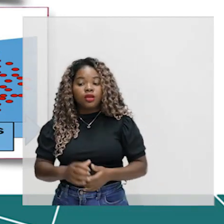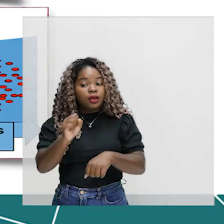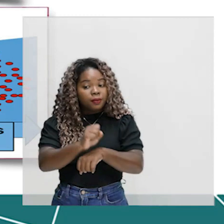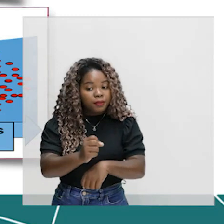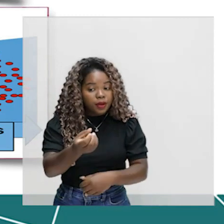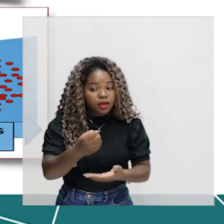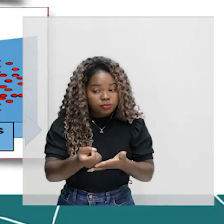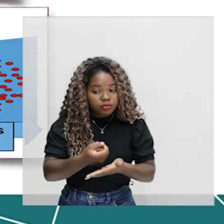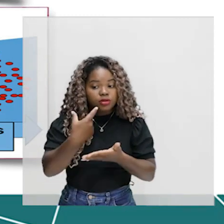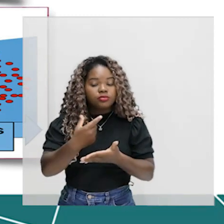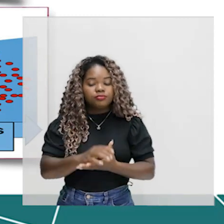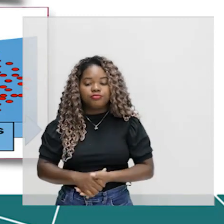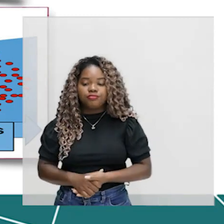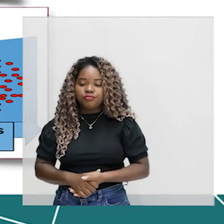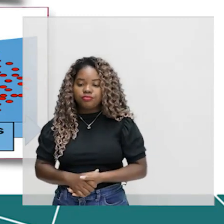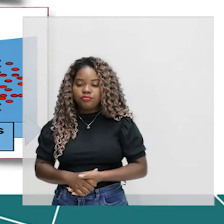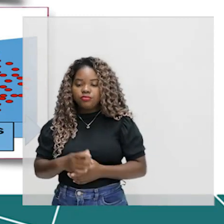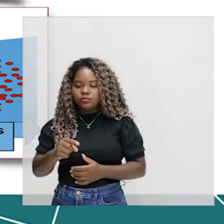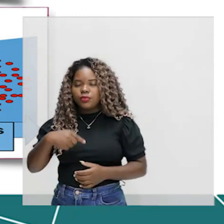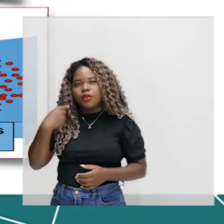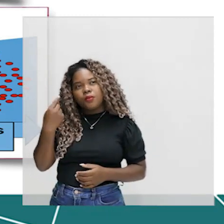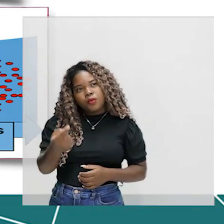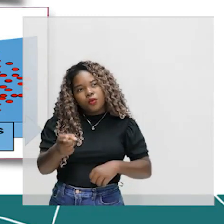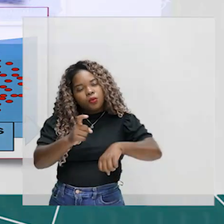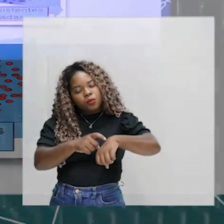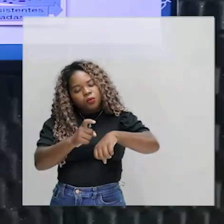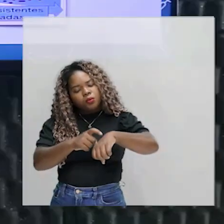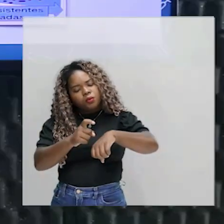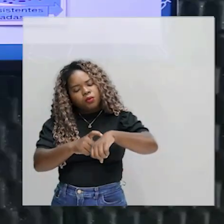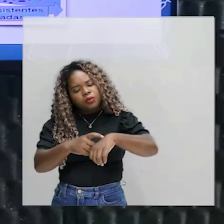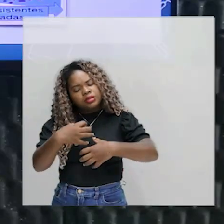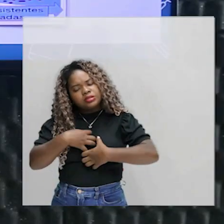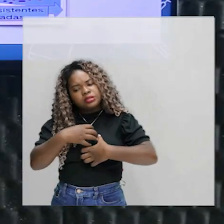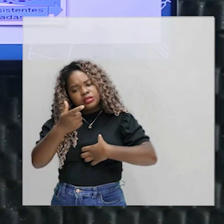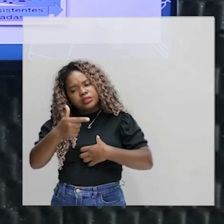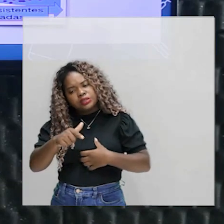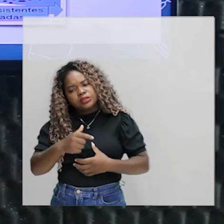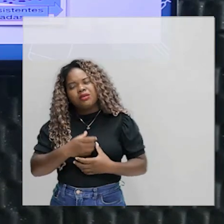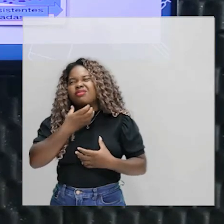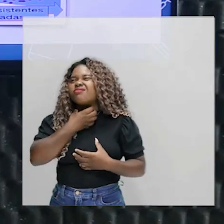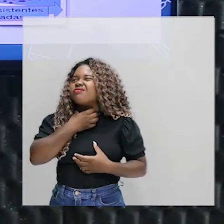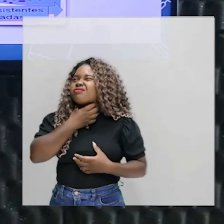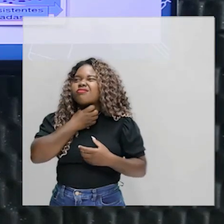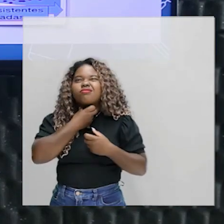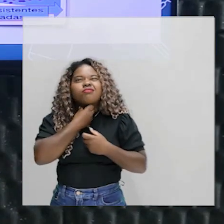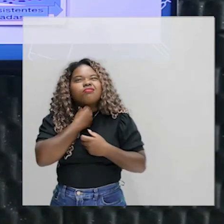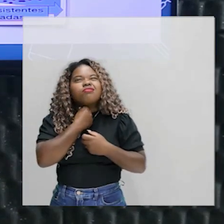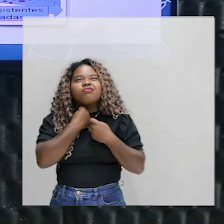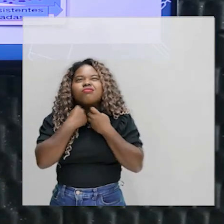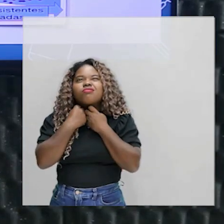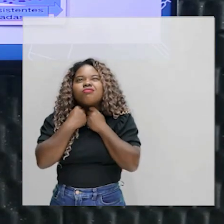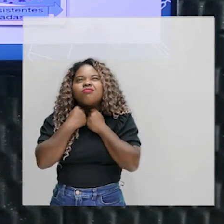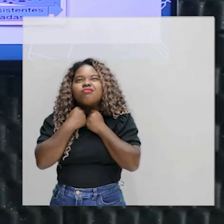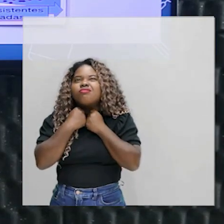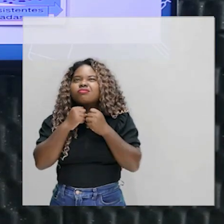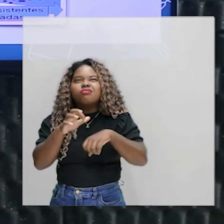para de tomar um antibiótico só que depois de um tempo ele começa a sentir novamente aquele ardor na garganta garganta começa a ficar